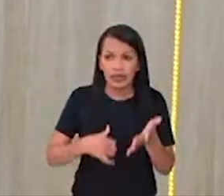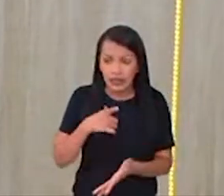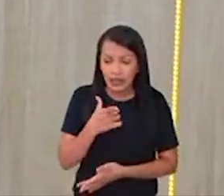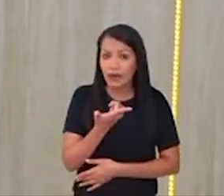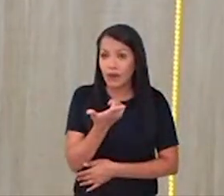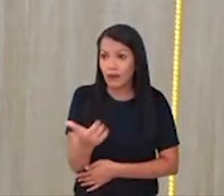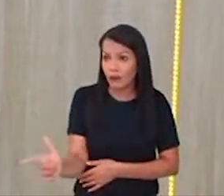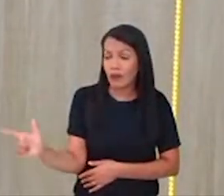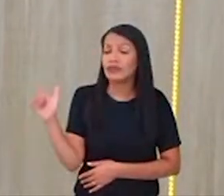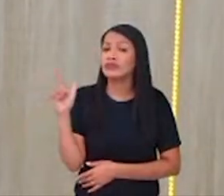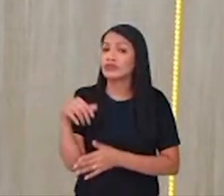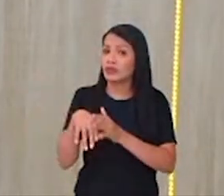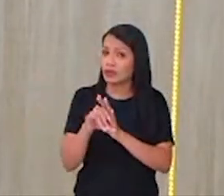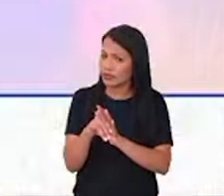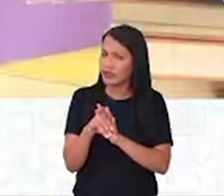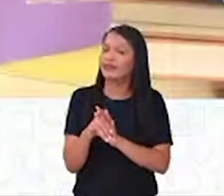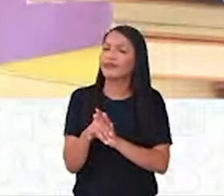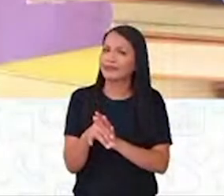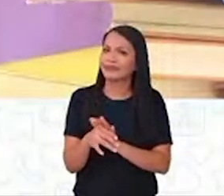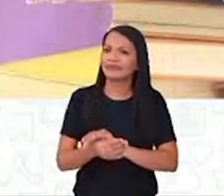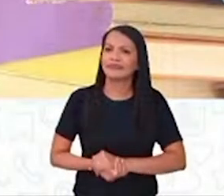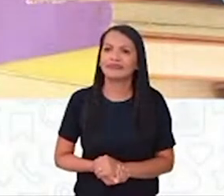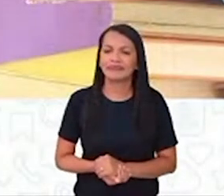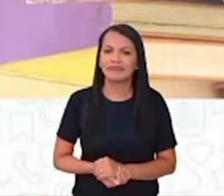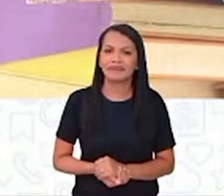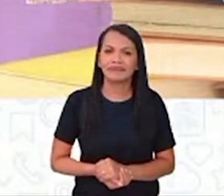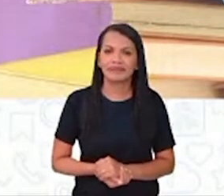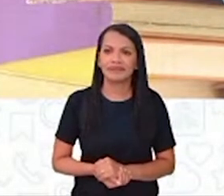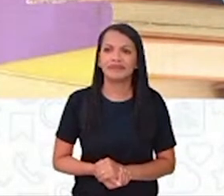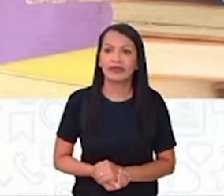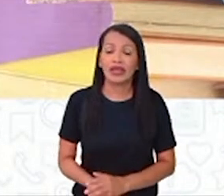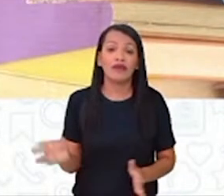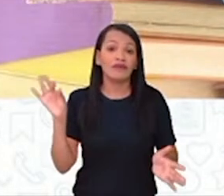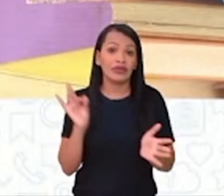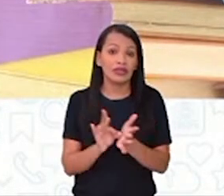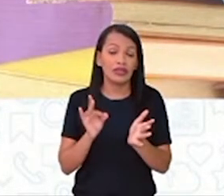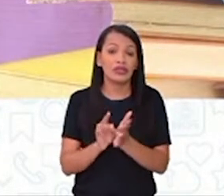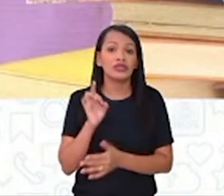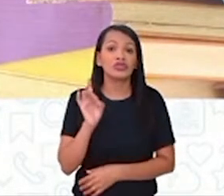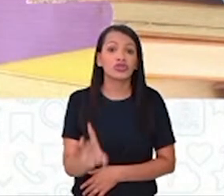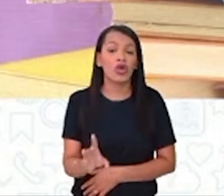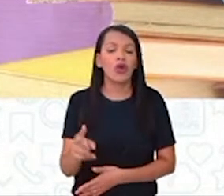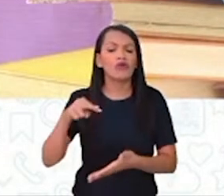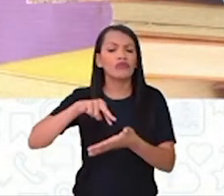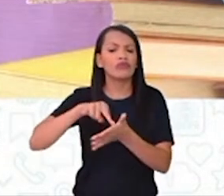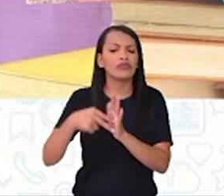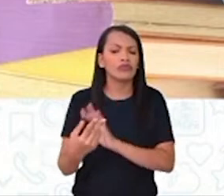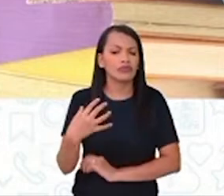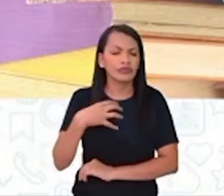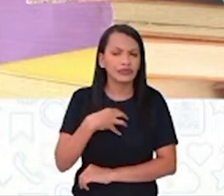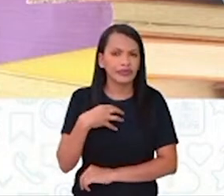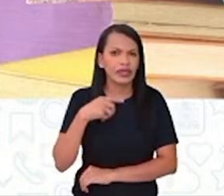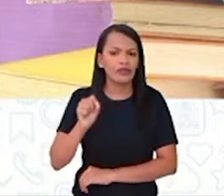porque aparentemente hoje ela é uma chuva de conceitos. Na verdade, a gente vai só trabalhar campo semântico, porque é tudo...